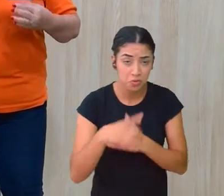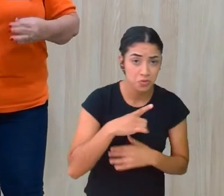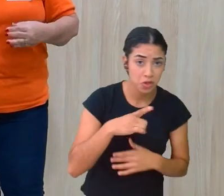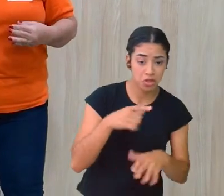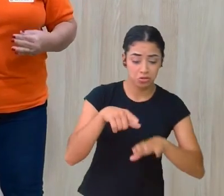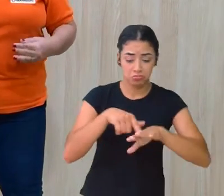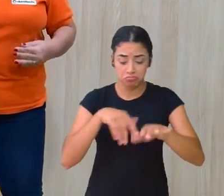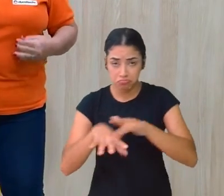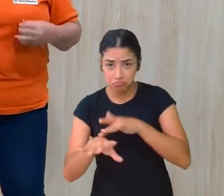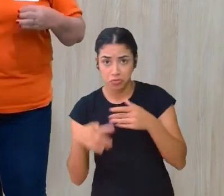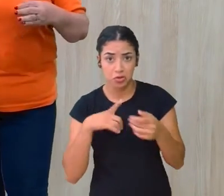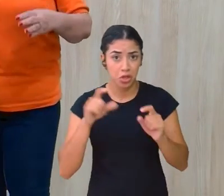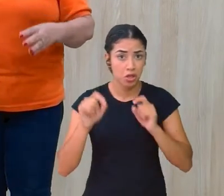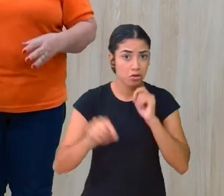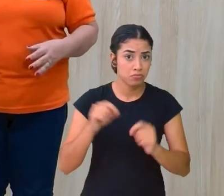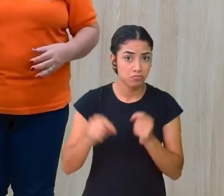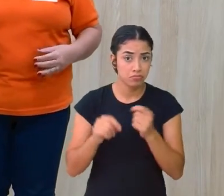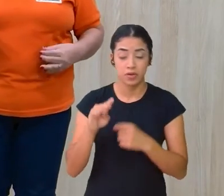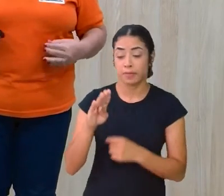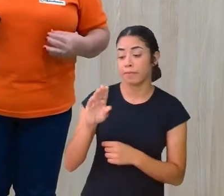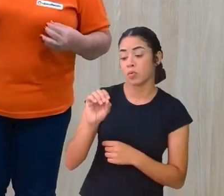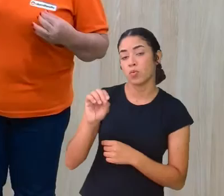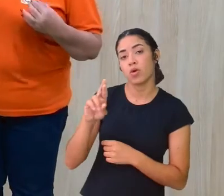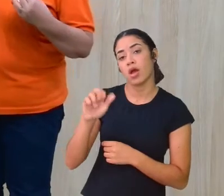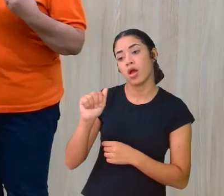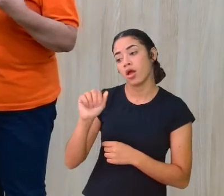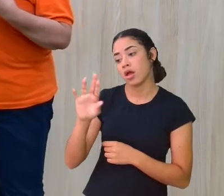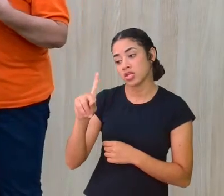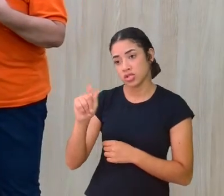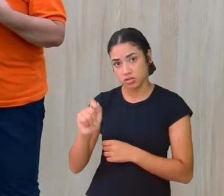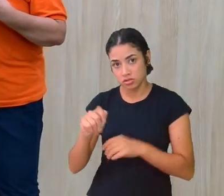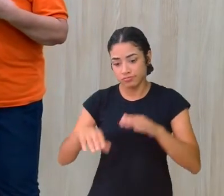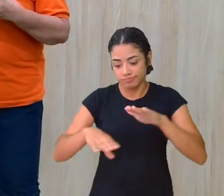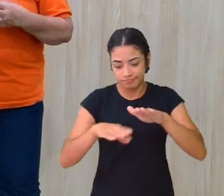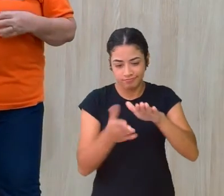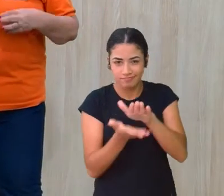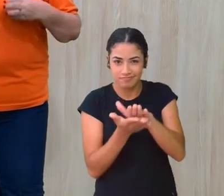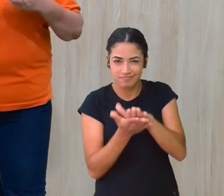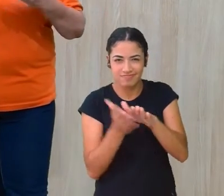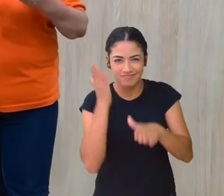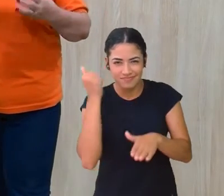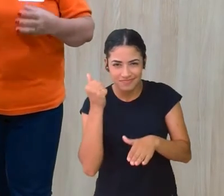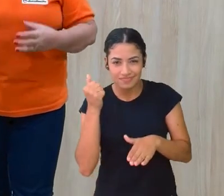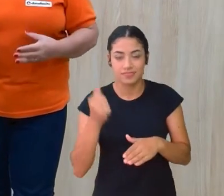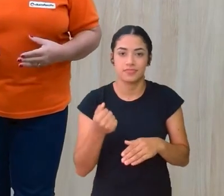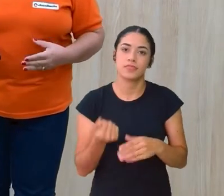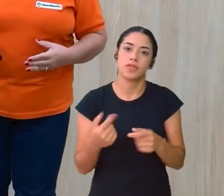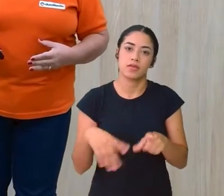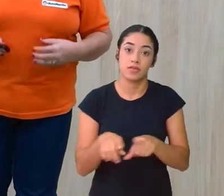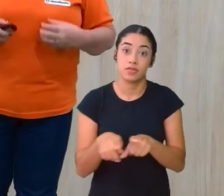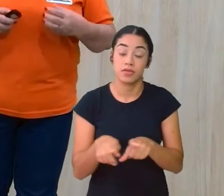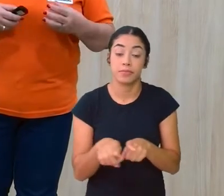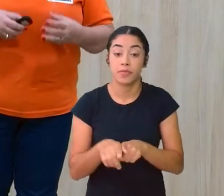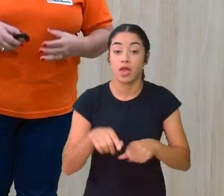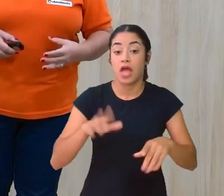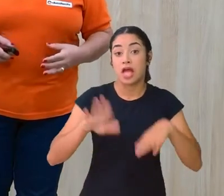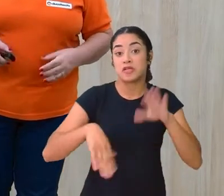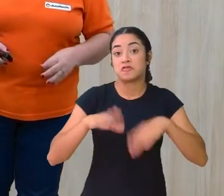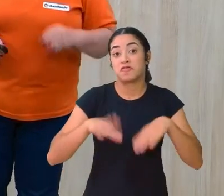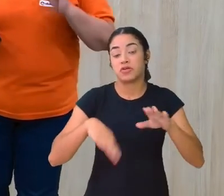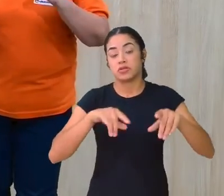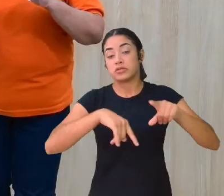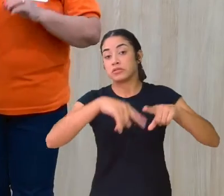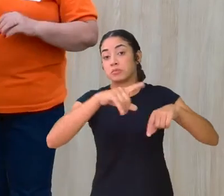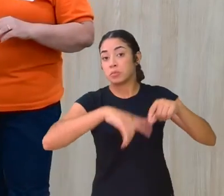um calçado de borracha que vai facilitar o equipamento que ele esteja também revestido com um